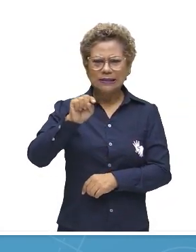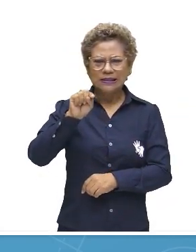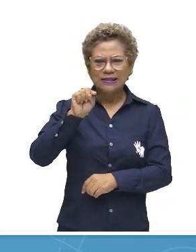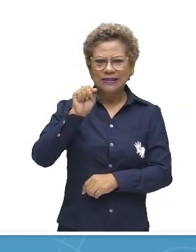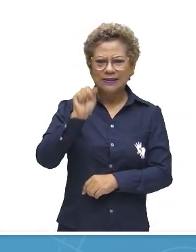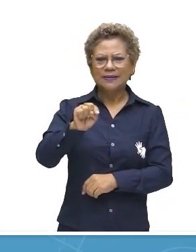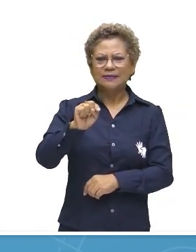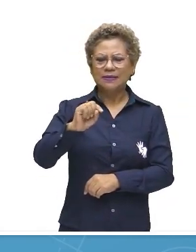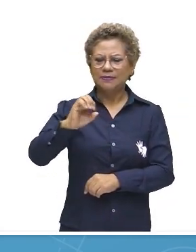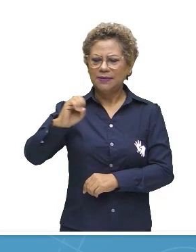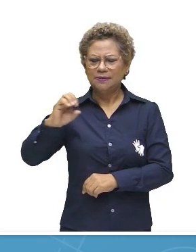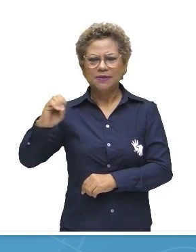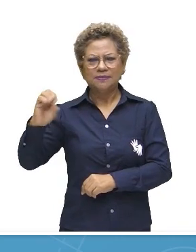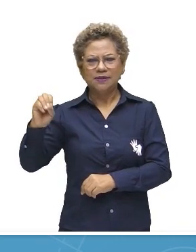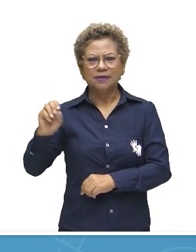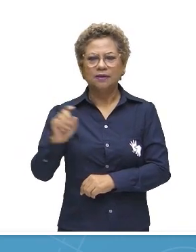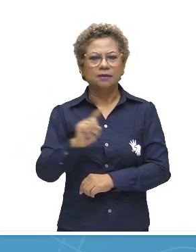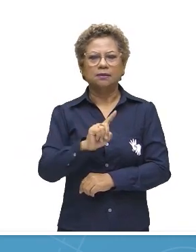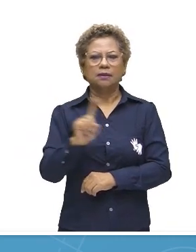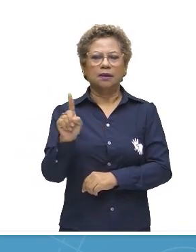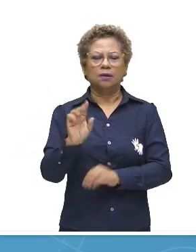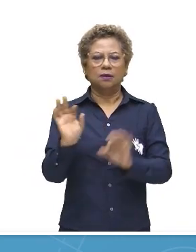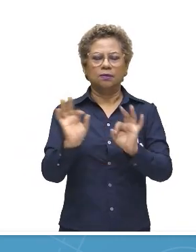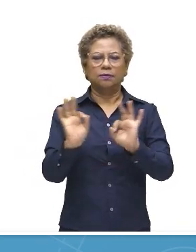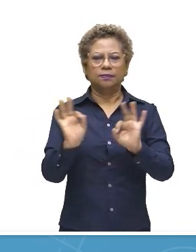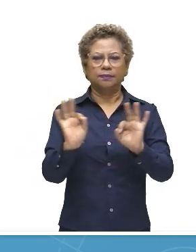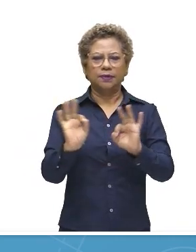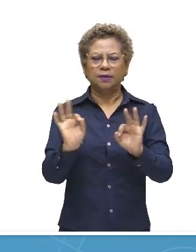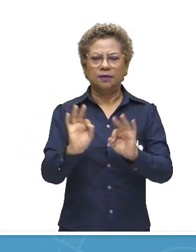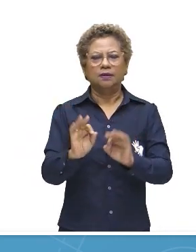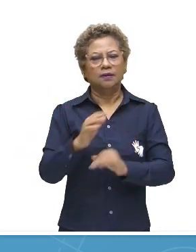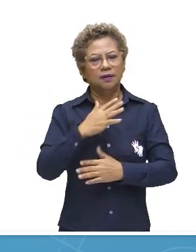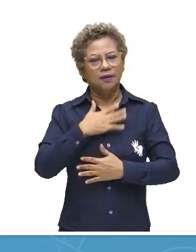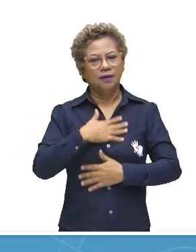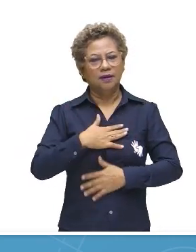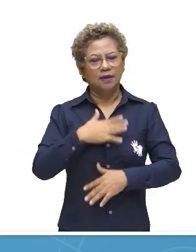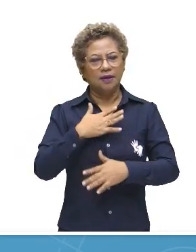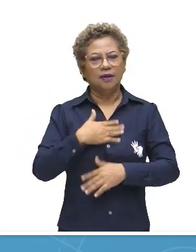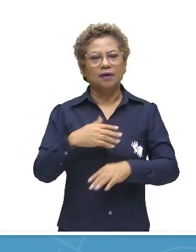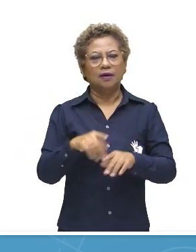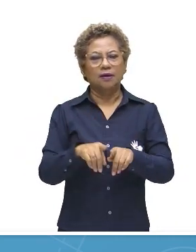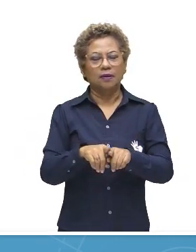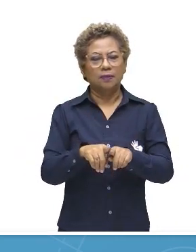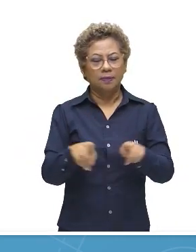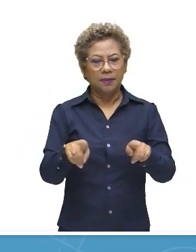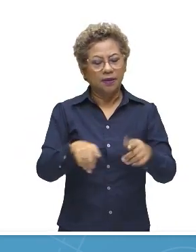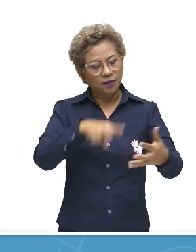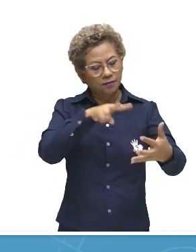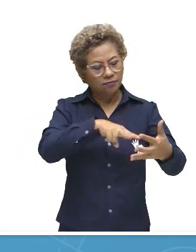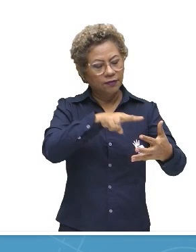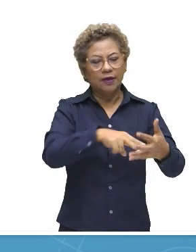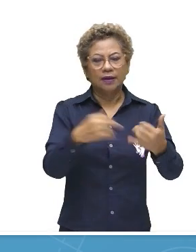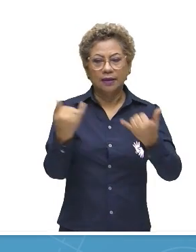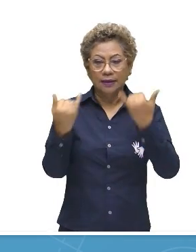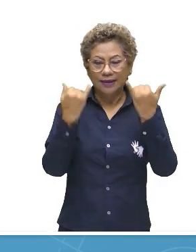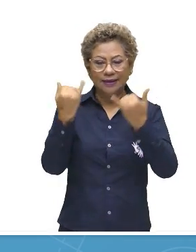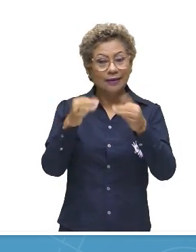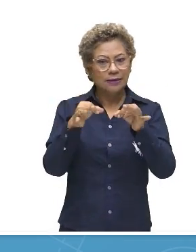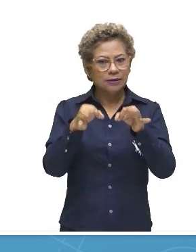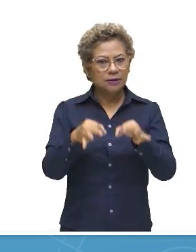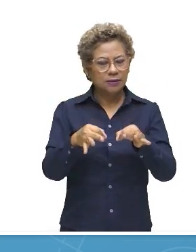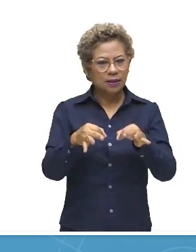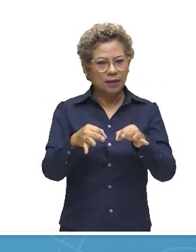tem a alternativa aqui, 10 mil litros. Né? Eu vi que vários colocaram na letra A. Só que é o seguinte, a gente precisa ler o enunciado. Ele diz que